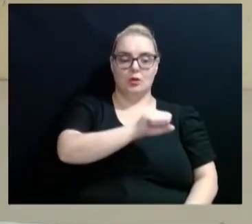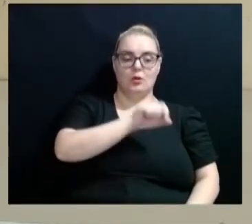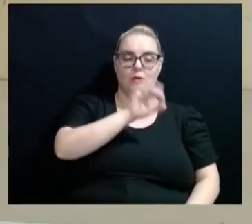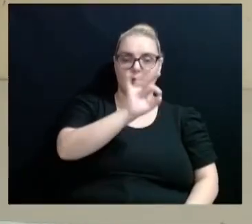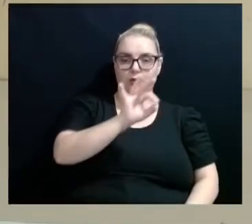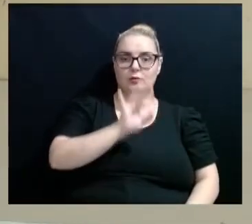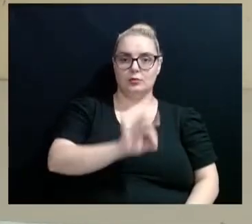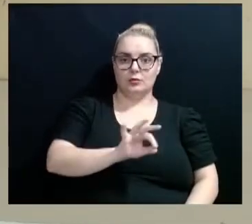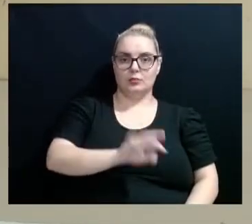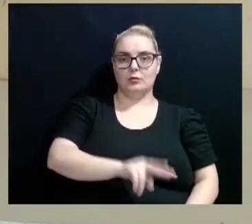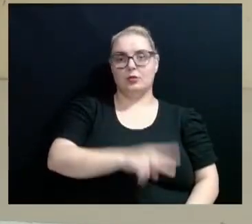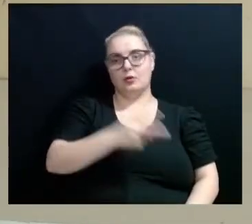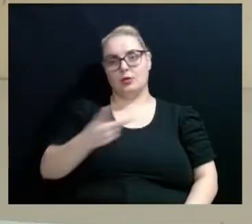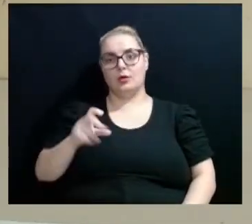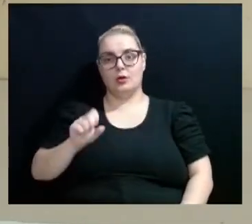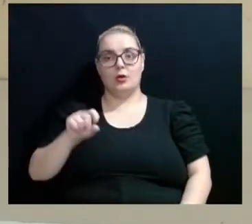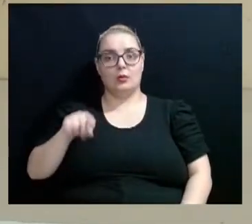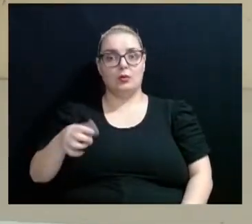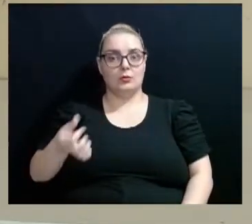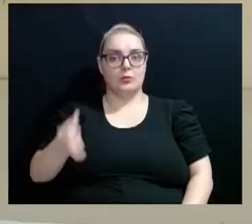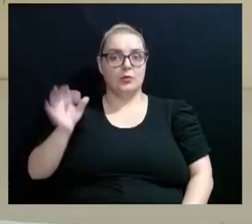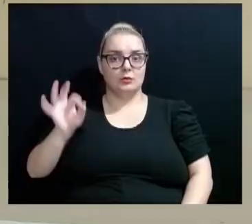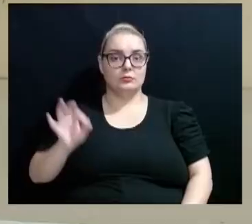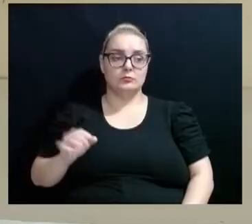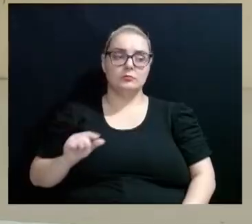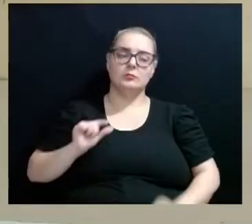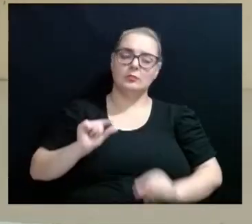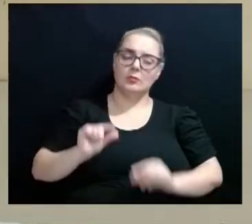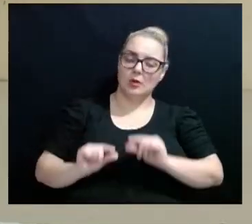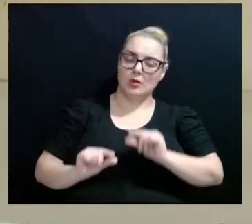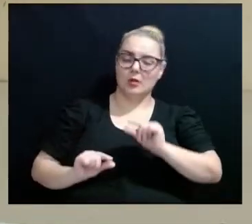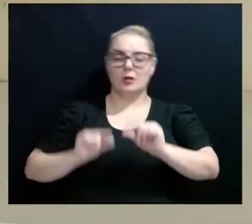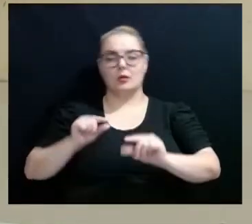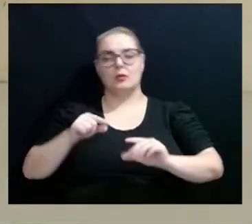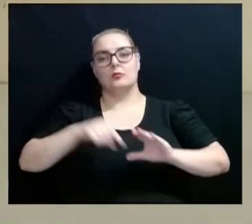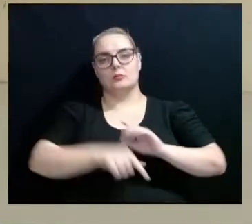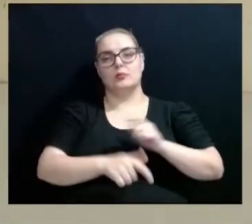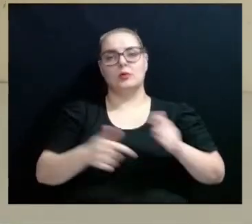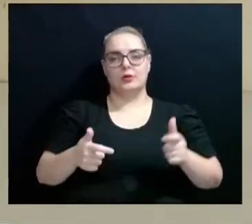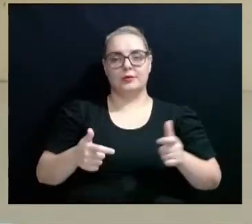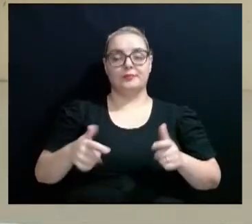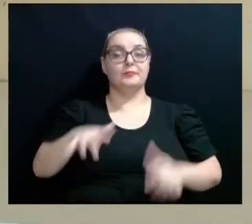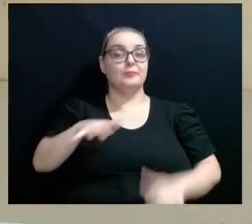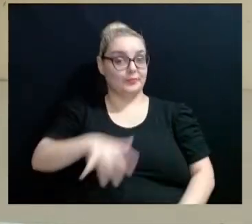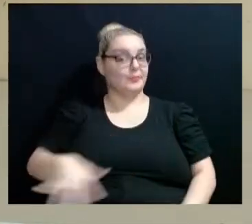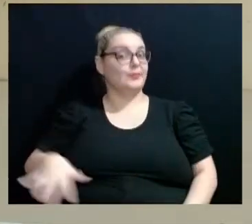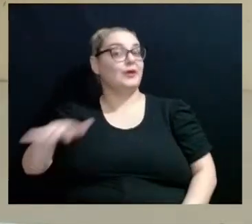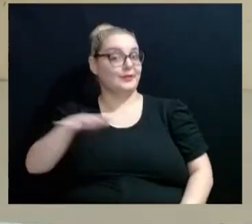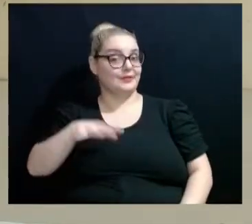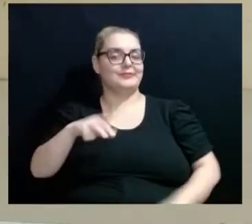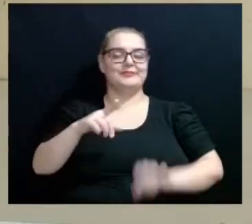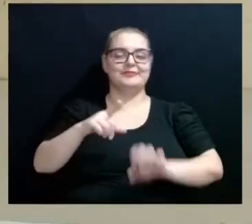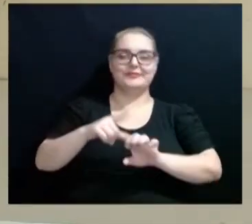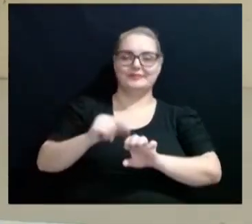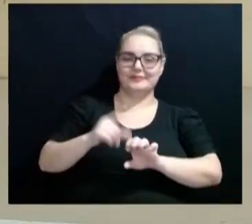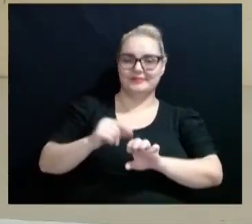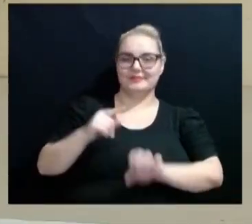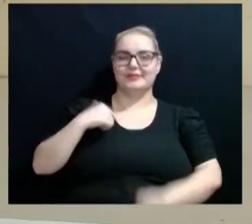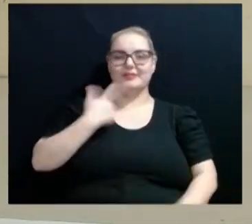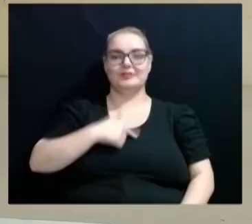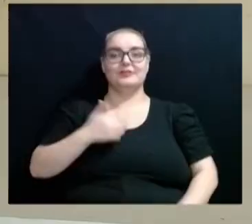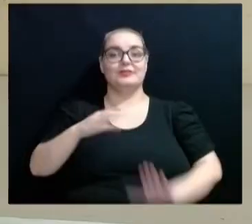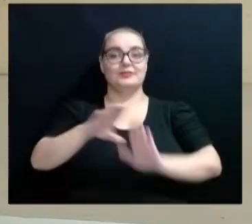aí atividades econômicas analisadas nesse segmento que passou de 8% a